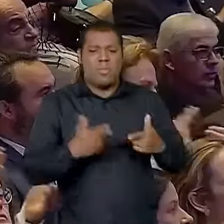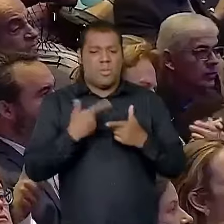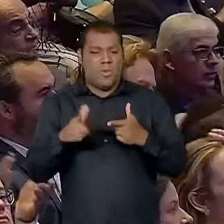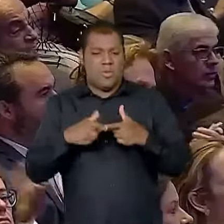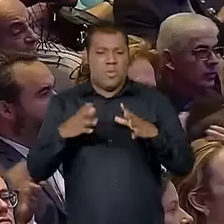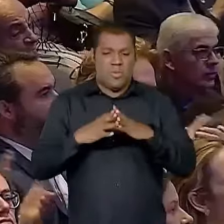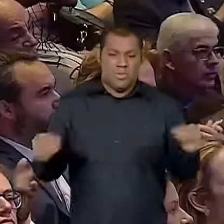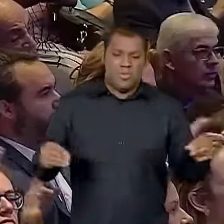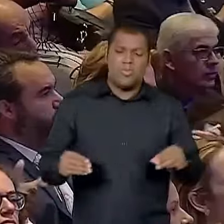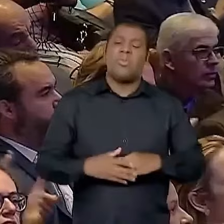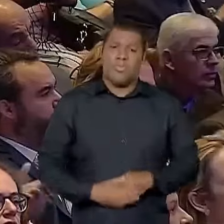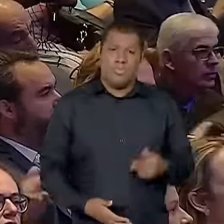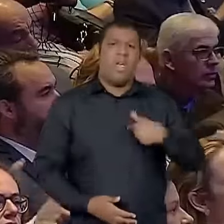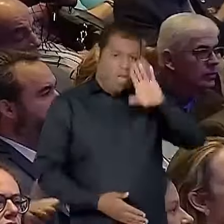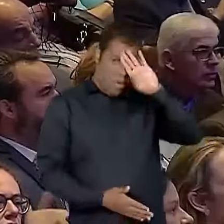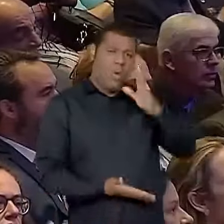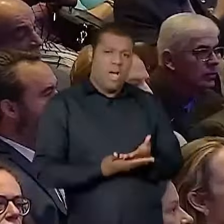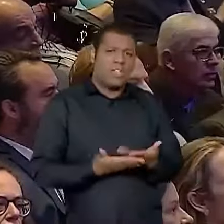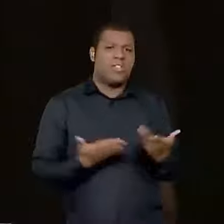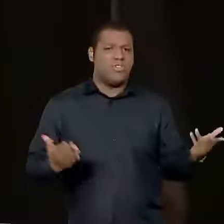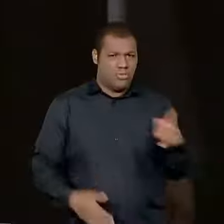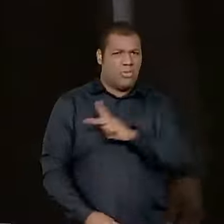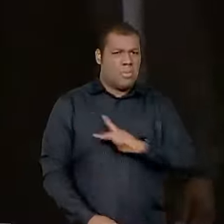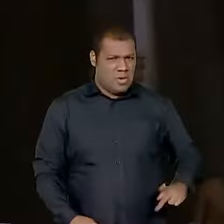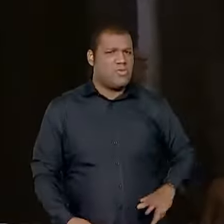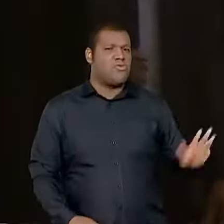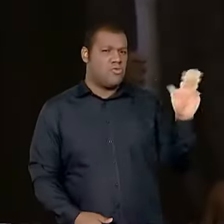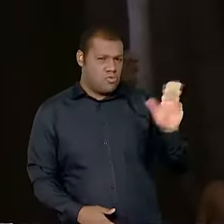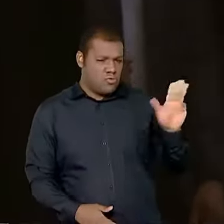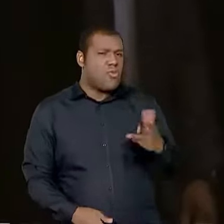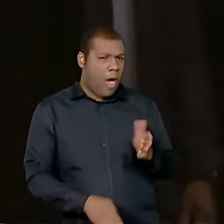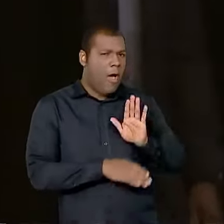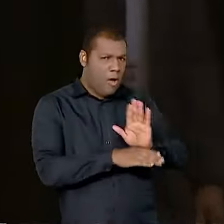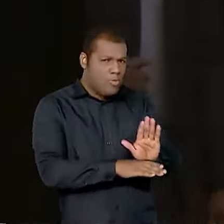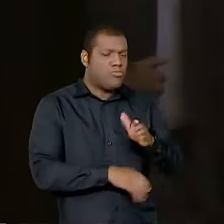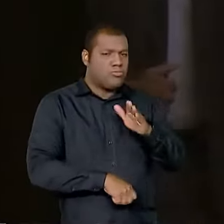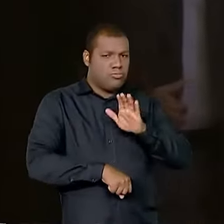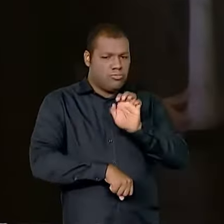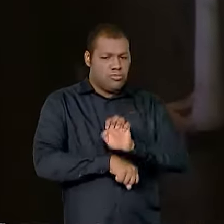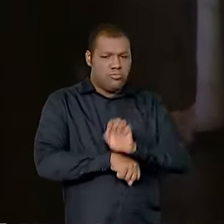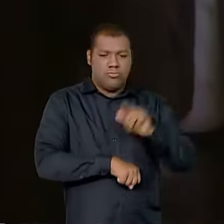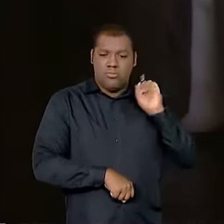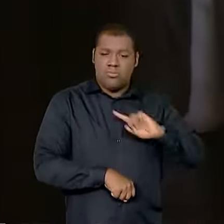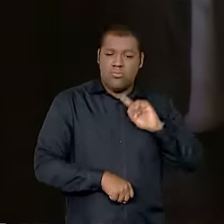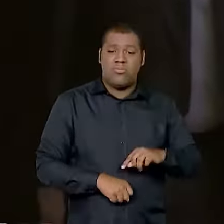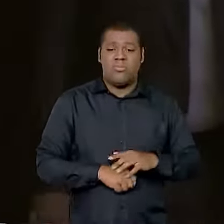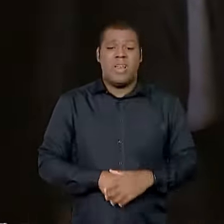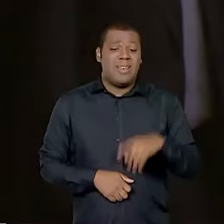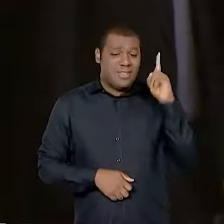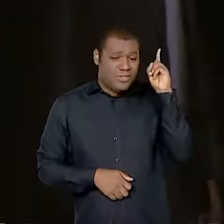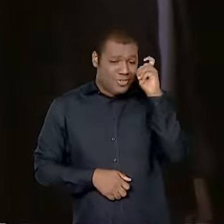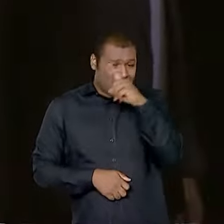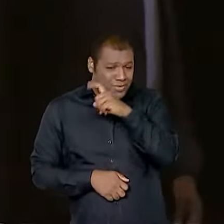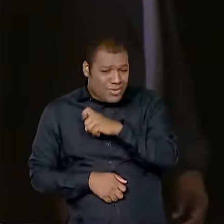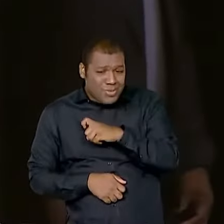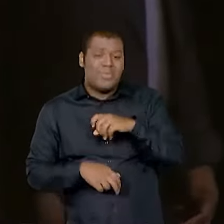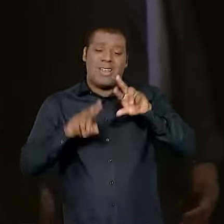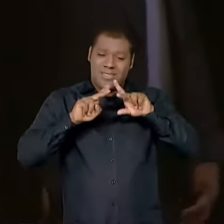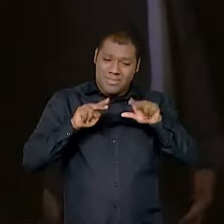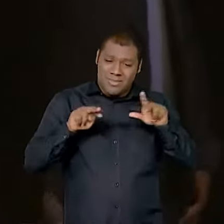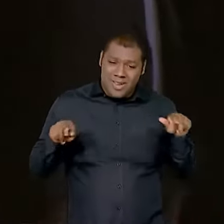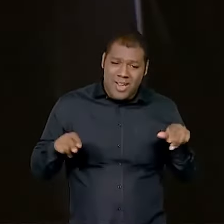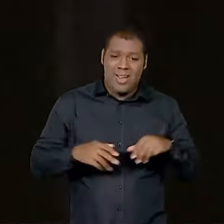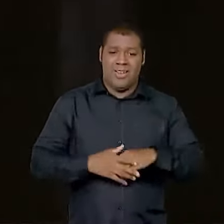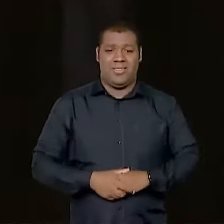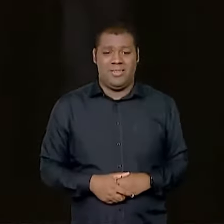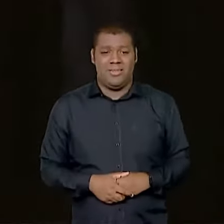de nota. Eu tenho confiança que esses desafios serão enfrentados. E quais são esses desafios? São inúmeros desafios que estão consubstanciados no